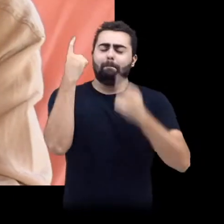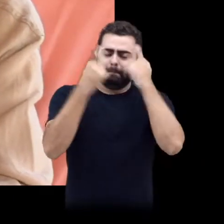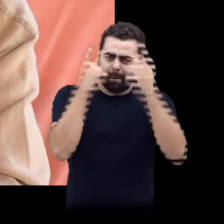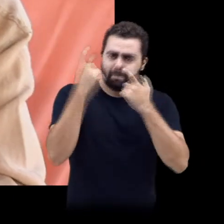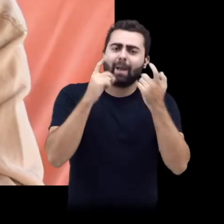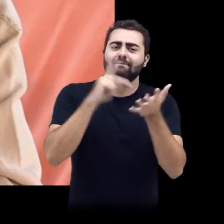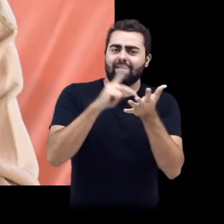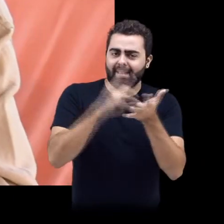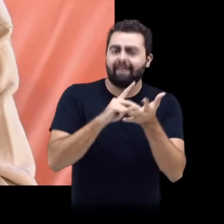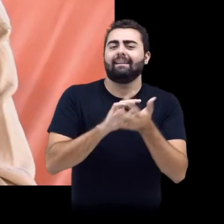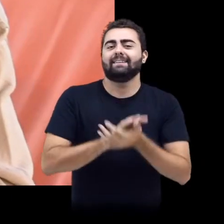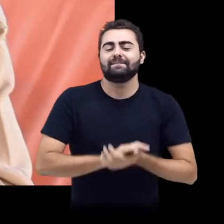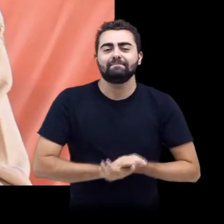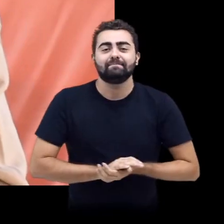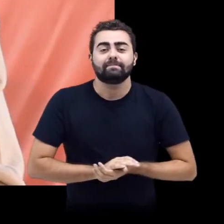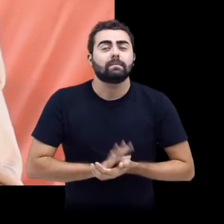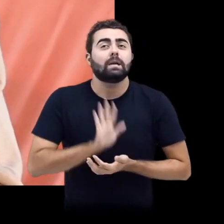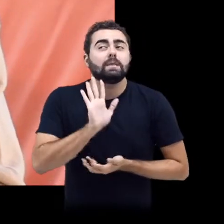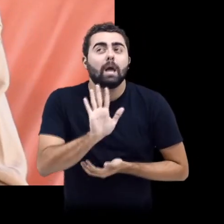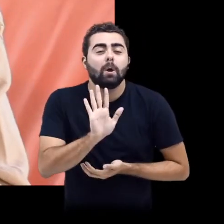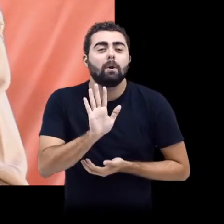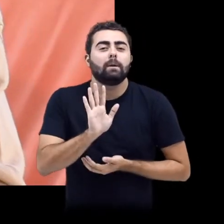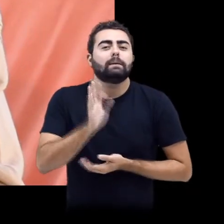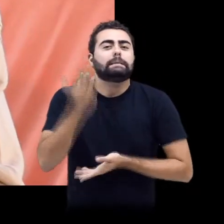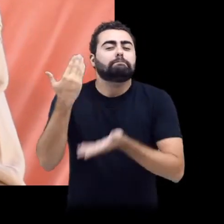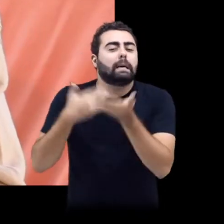surgir os primeiros indícios